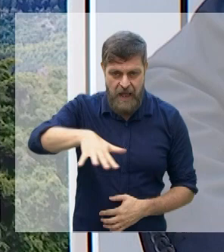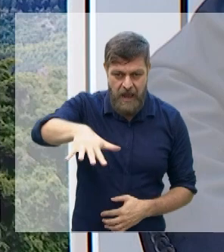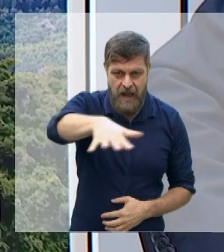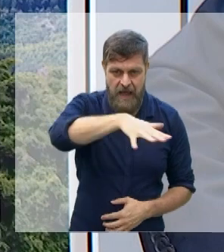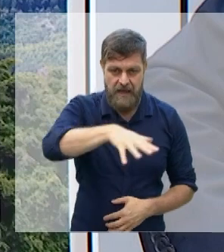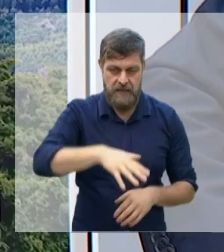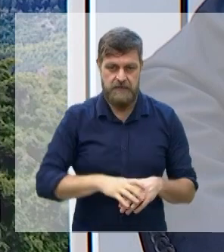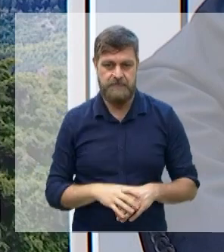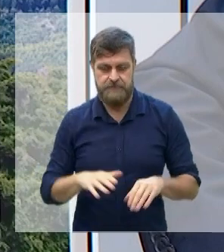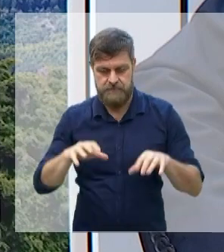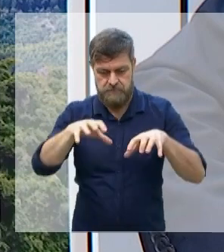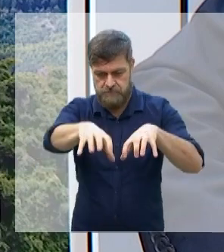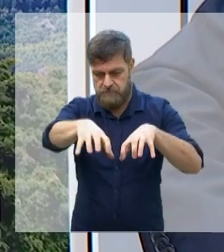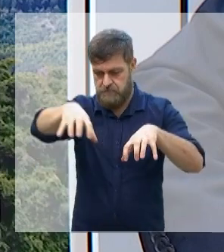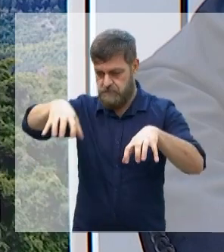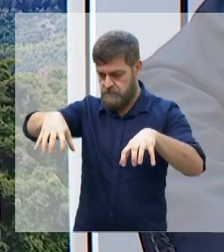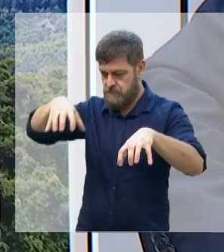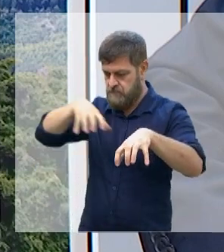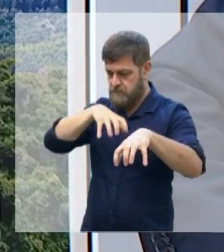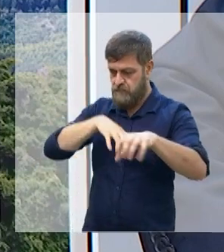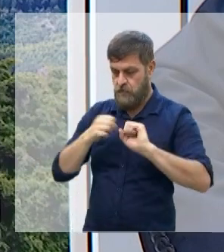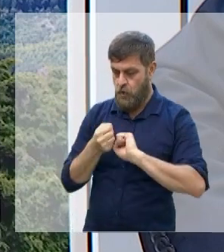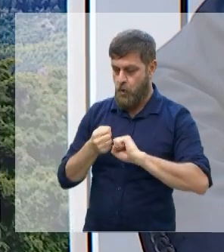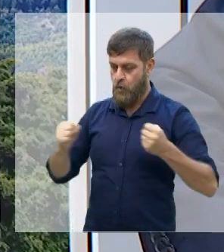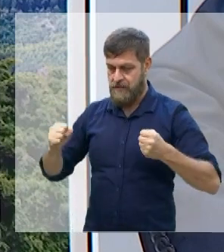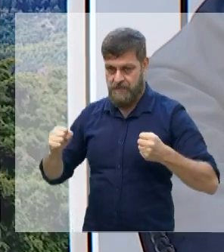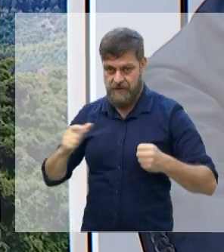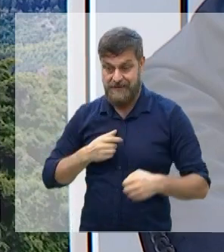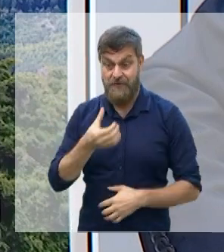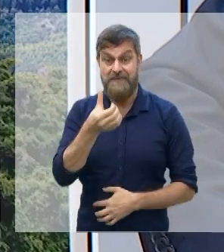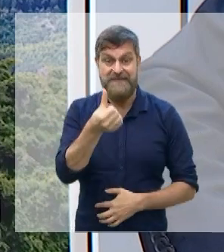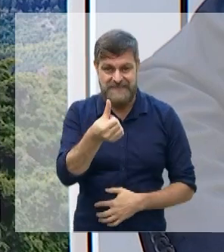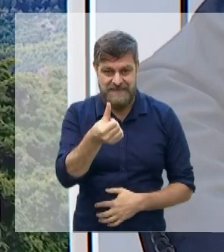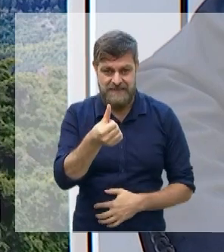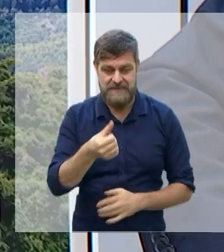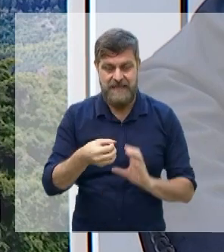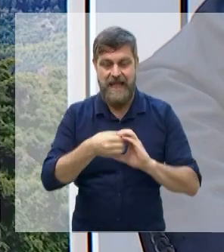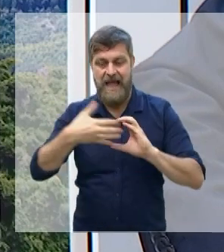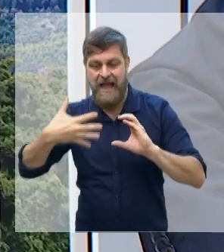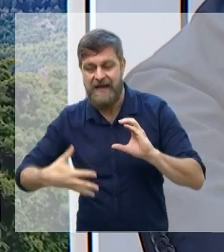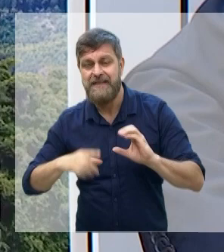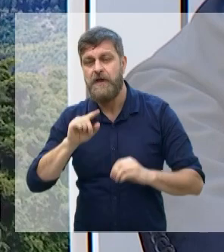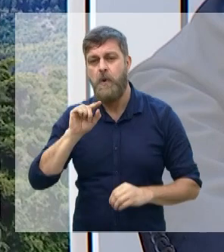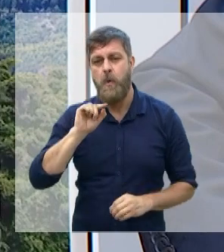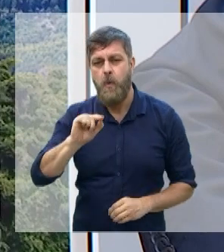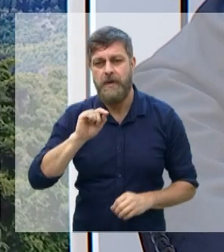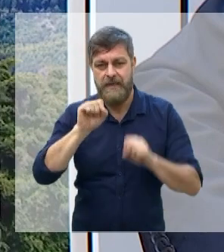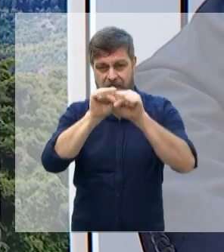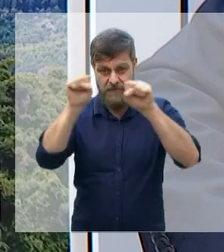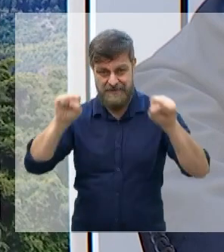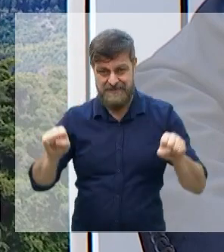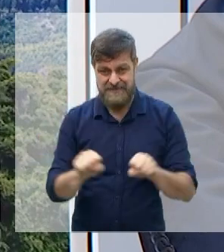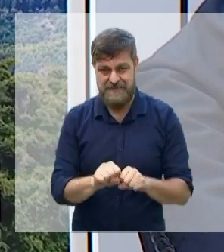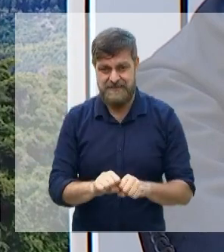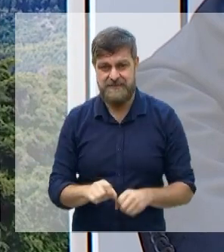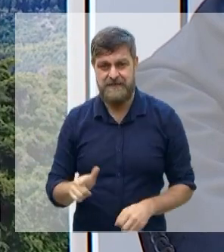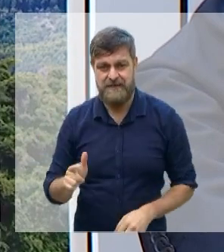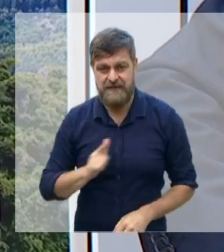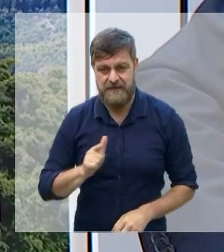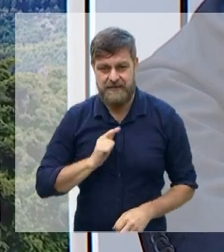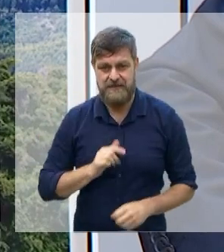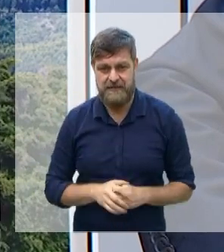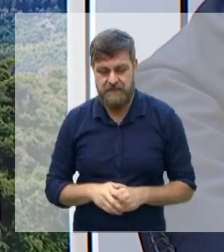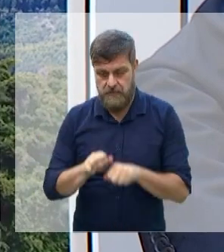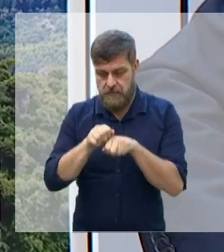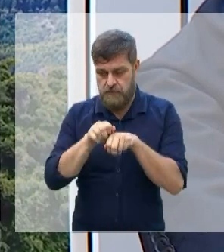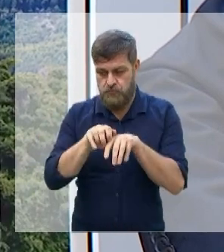mais equilibradas em termos de tamanho e eles vão ter uma característica de realmente um sistema que nós chamamos de tronco